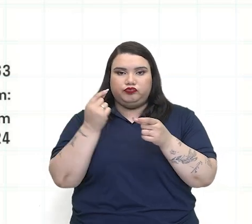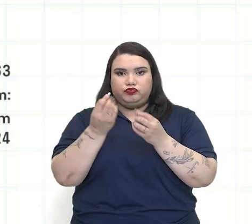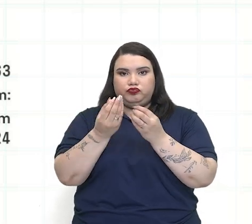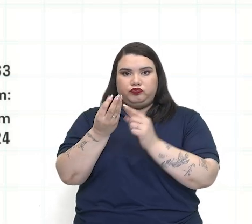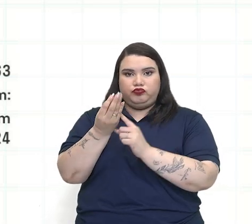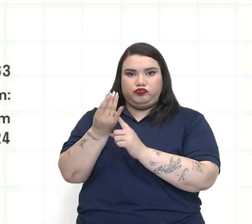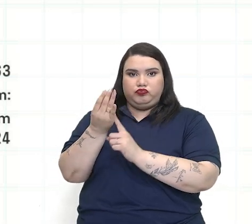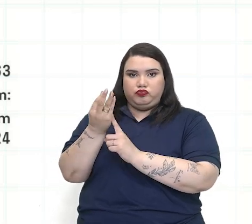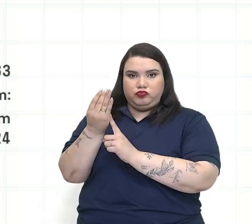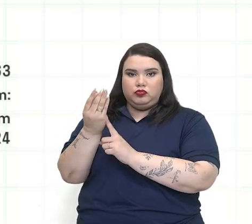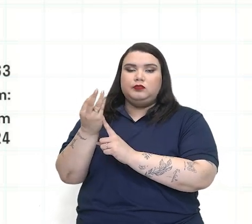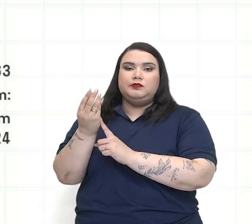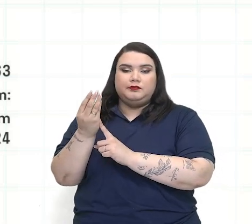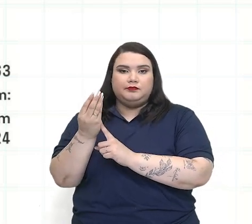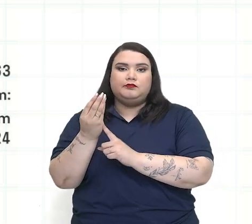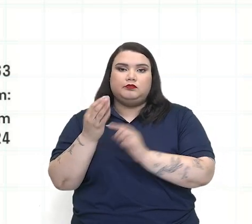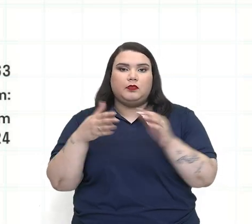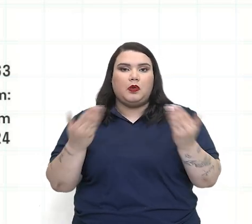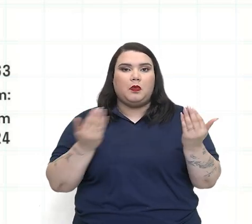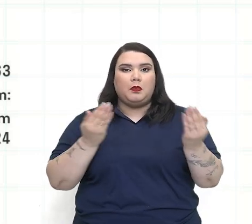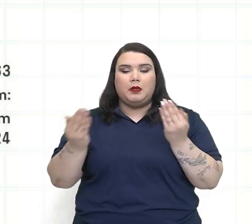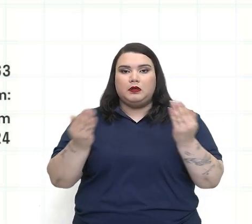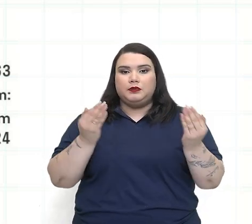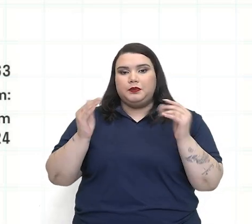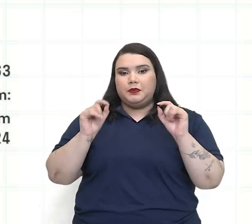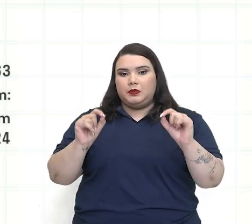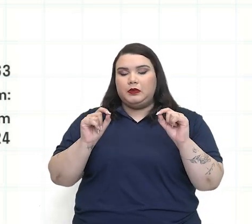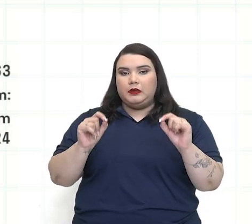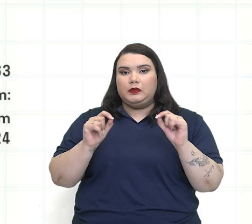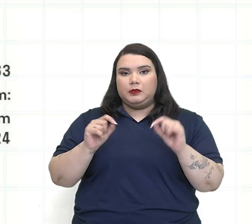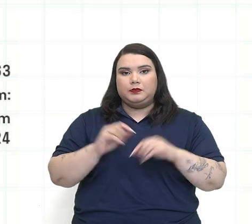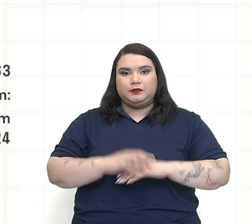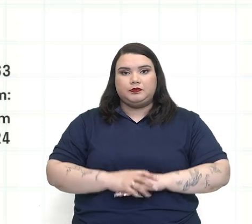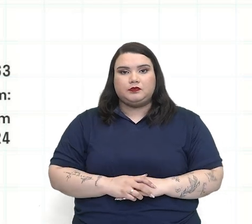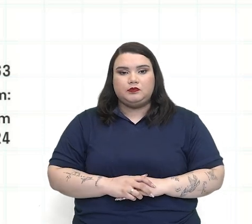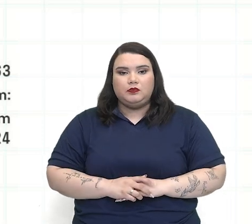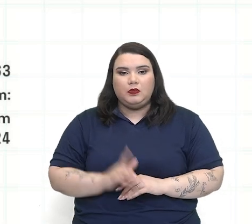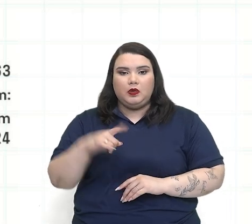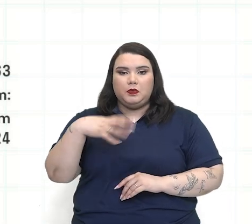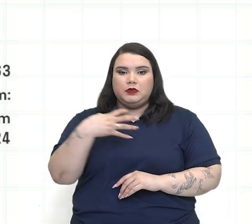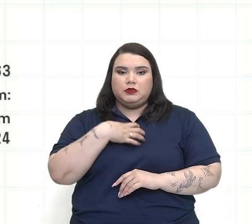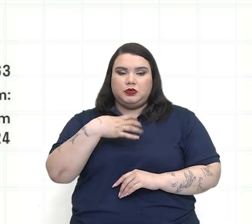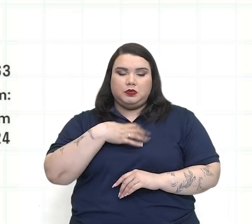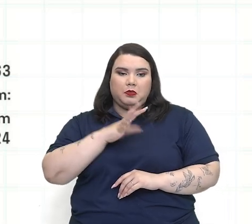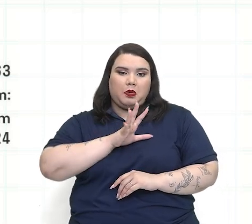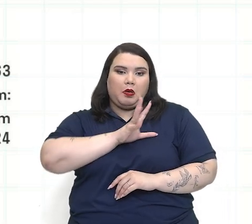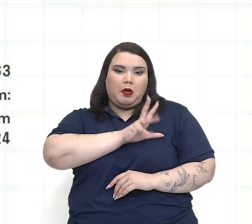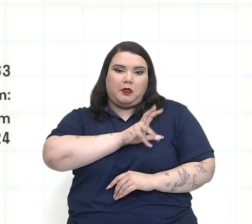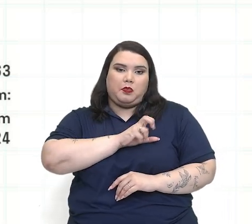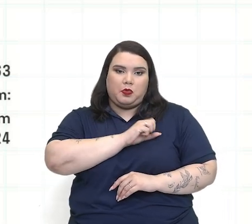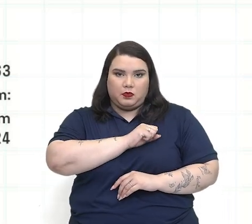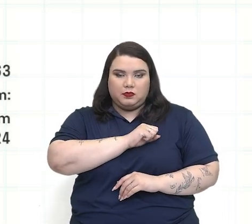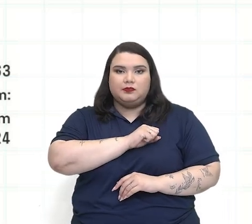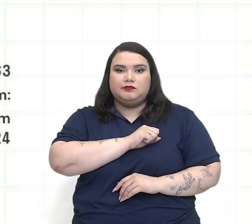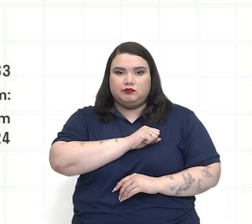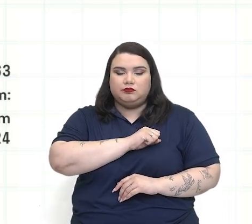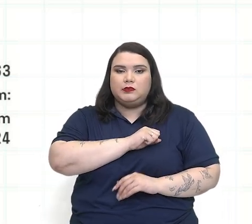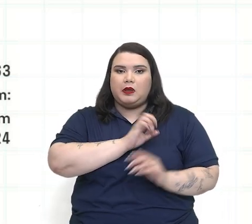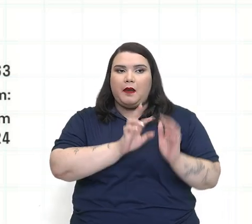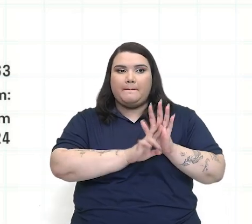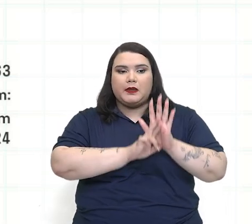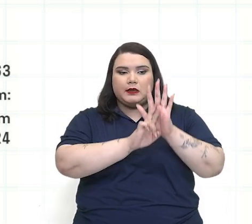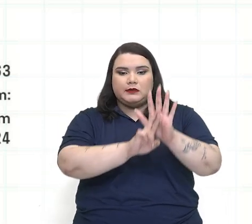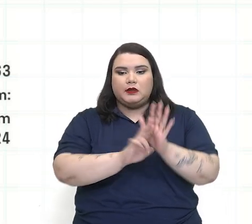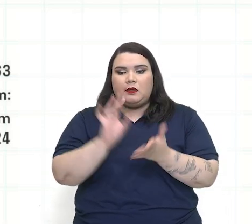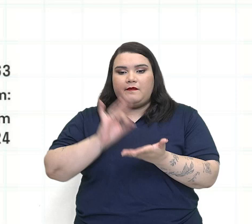né? E aí, isso remete ao quê? Ao sentimento de amor, como ele diz aí, ó, símbolo do vivo